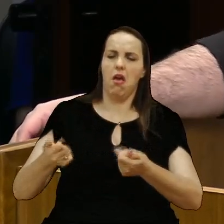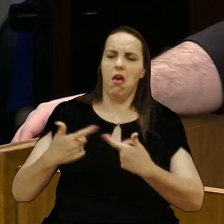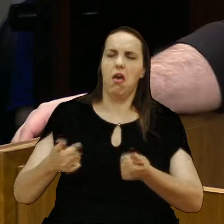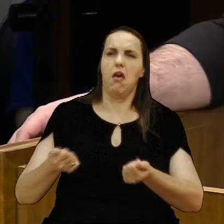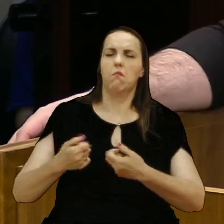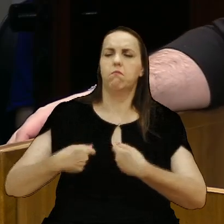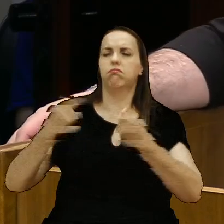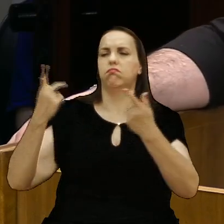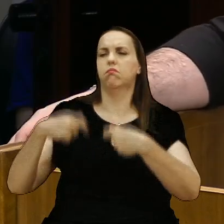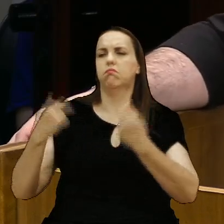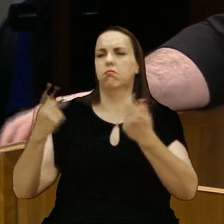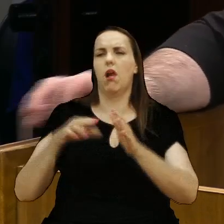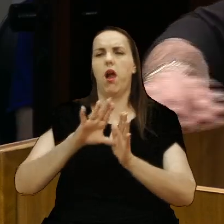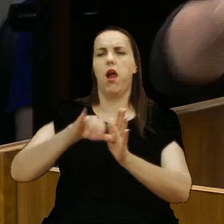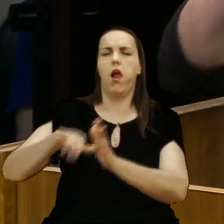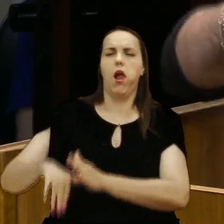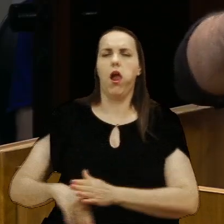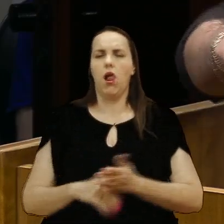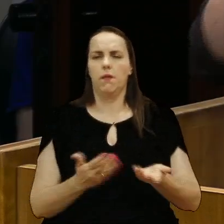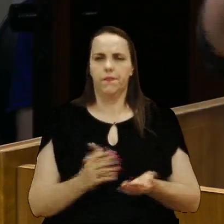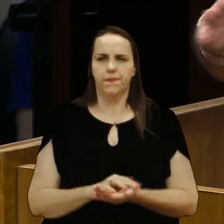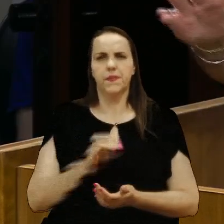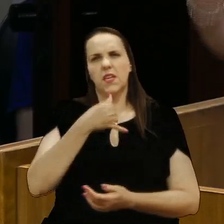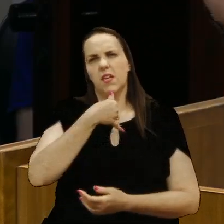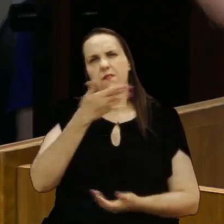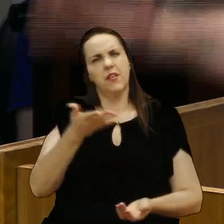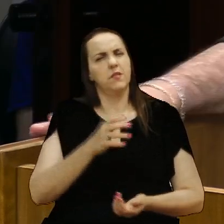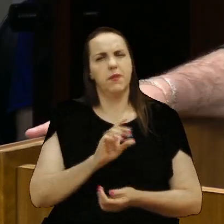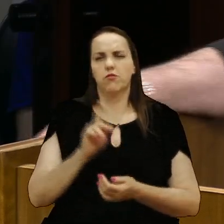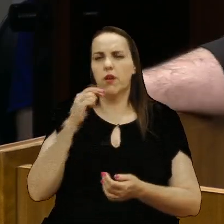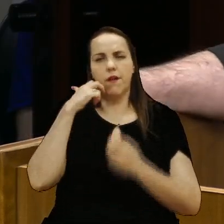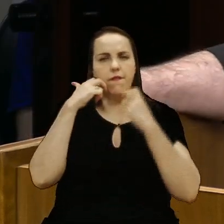esbanja e para a roubalheira. Infelizmente, é